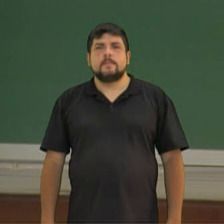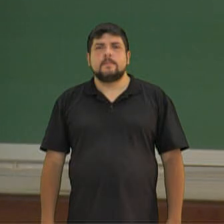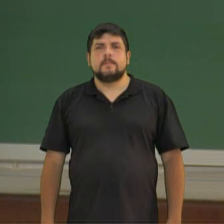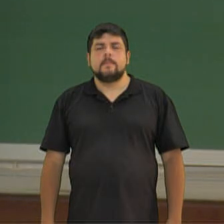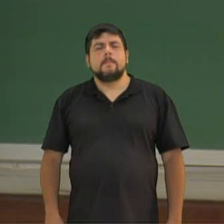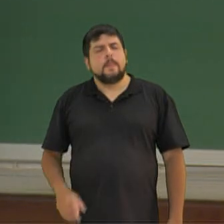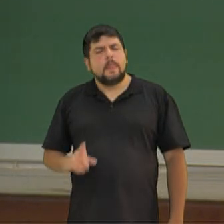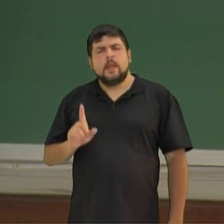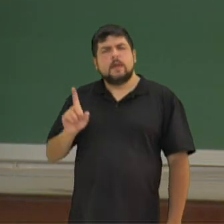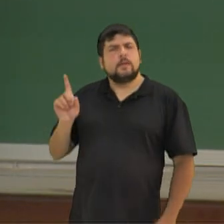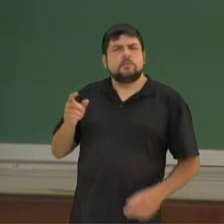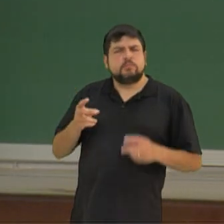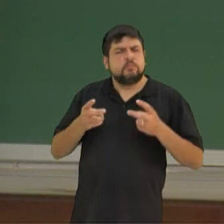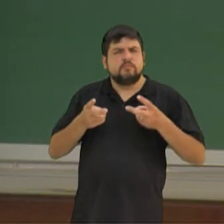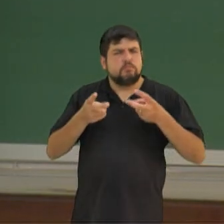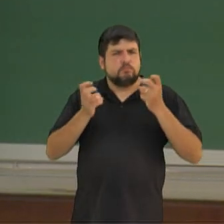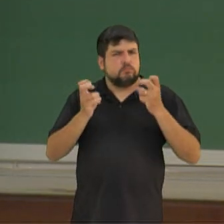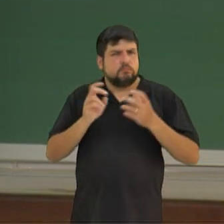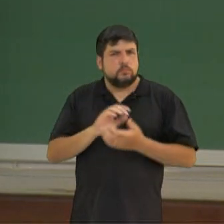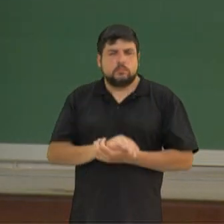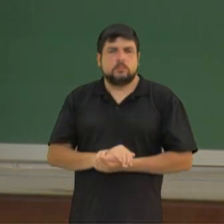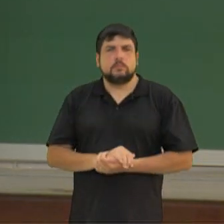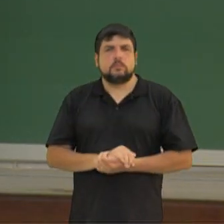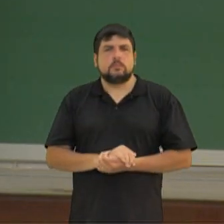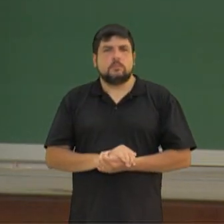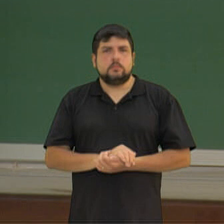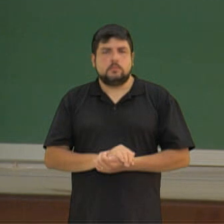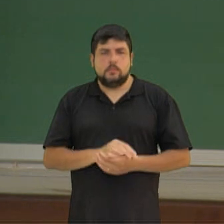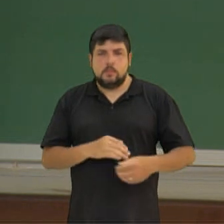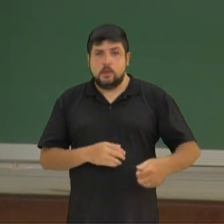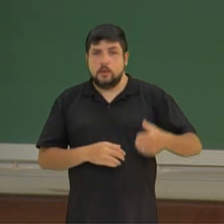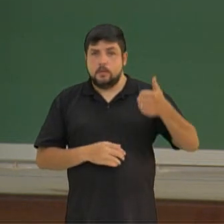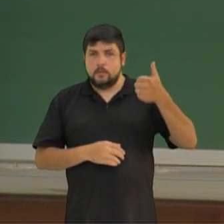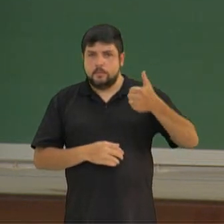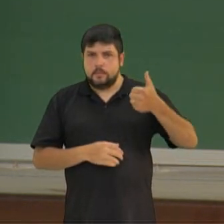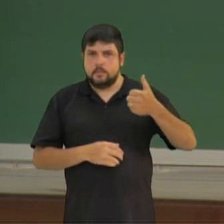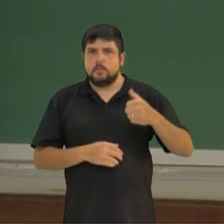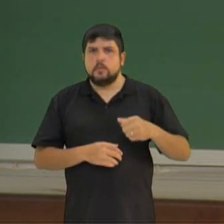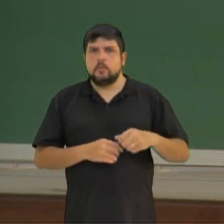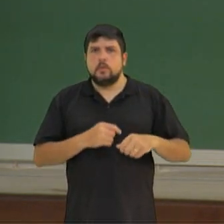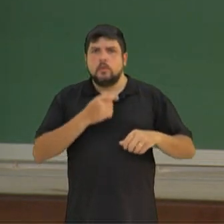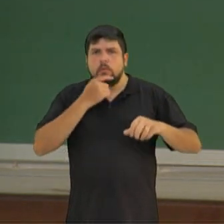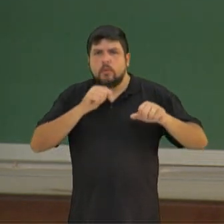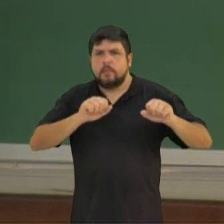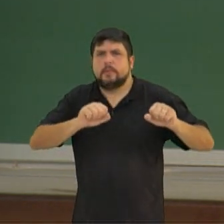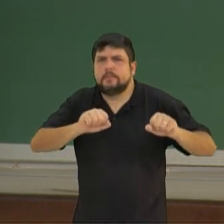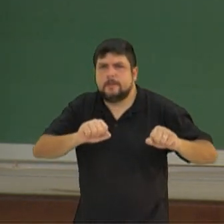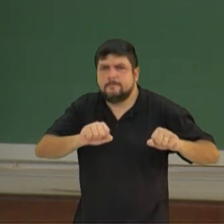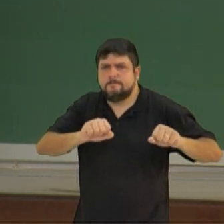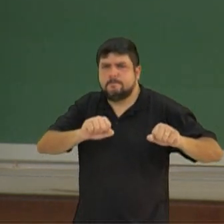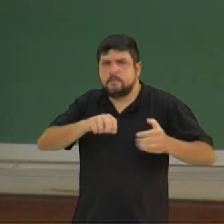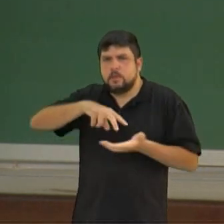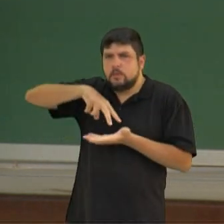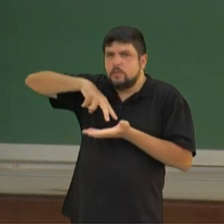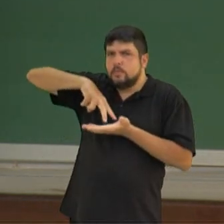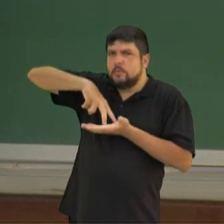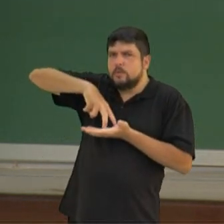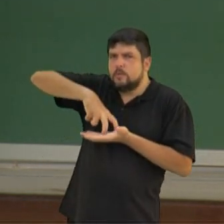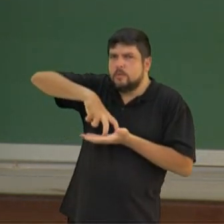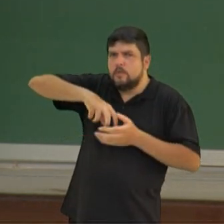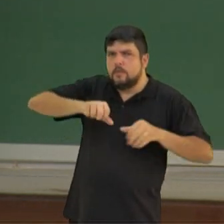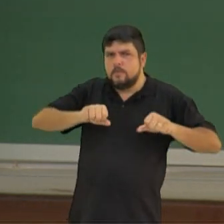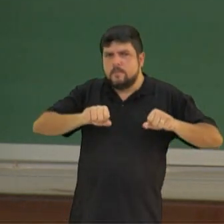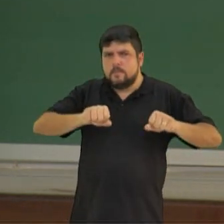O que a gente percebe então nessas imagens? Na primeira situação, a gente consegue ver que tem duas caixas, né,